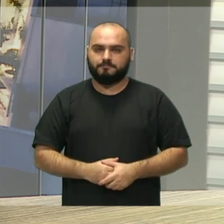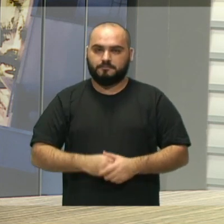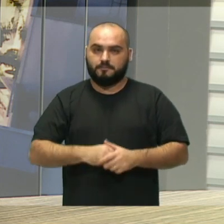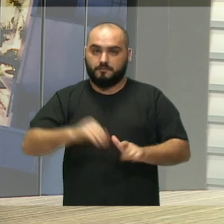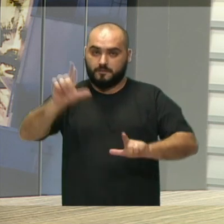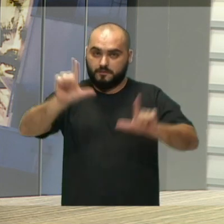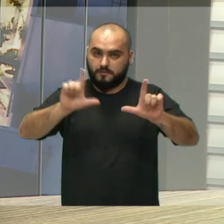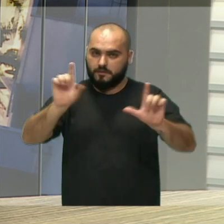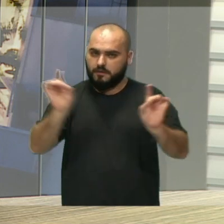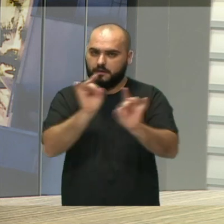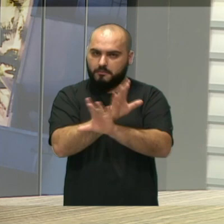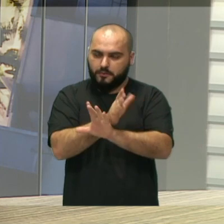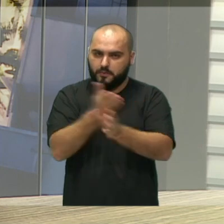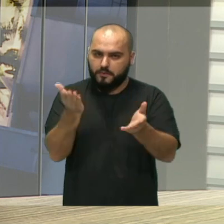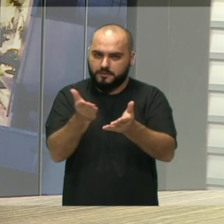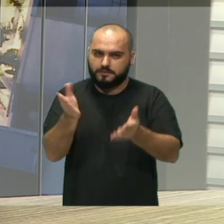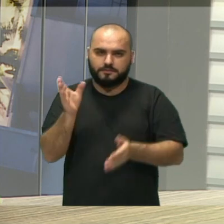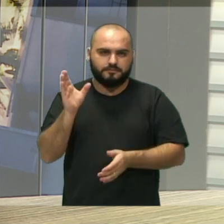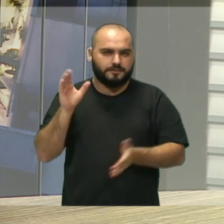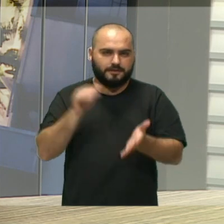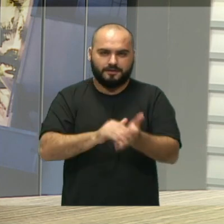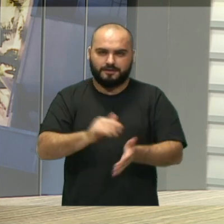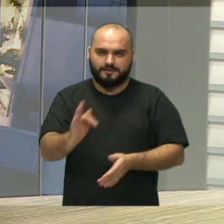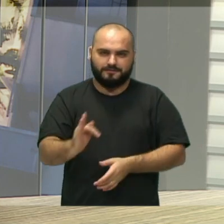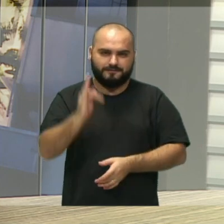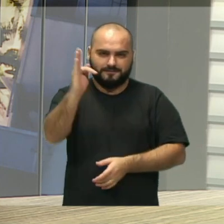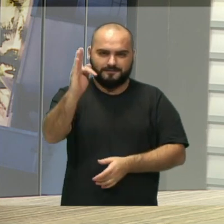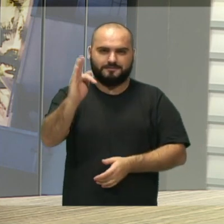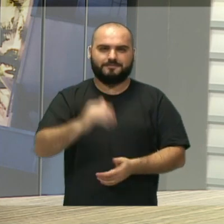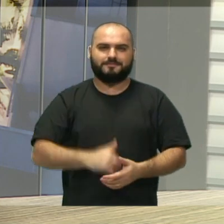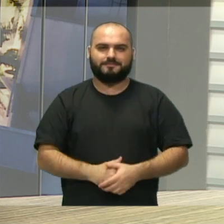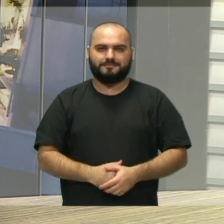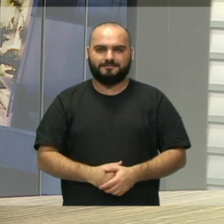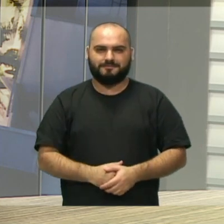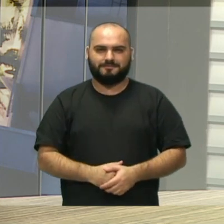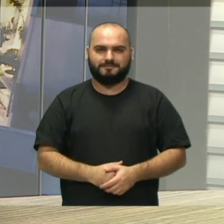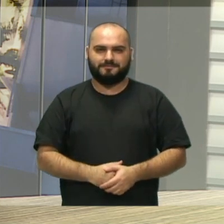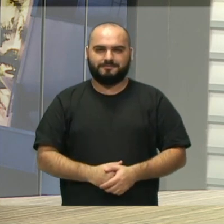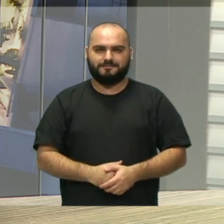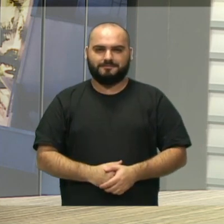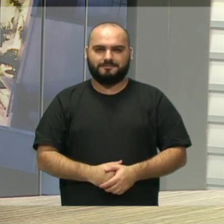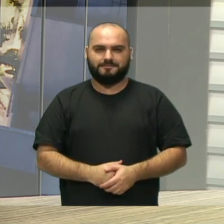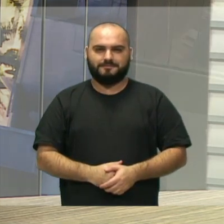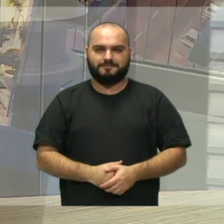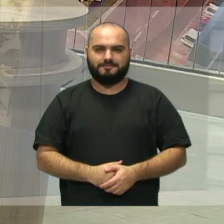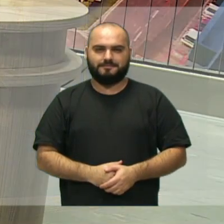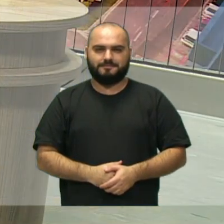Aberta de hoje fica por aqui. Até o próximo programa. Até já.